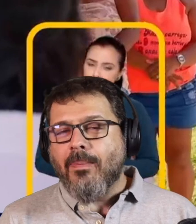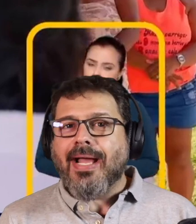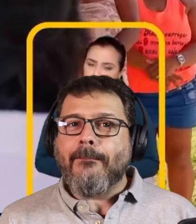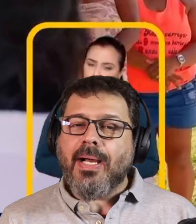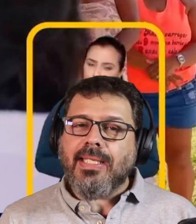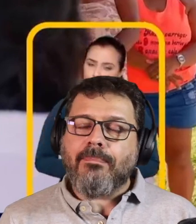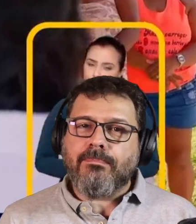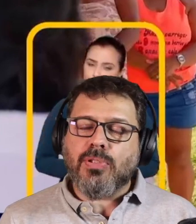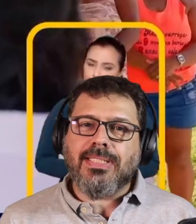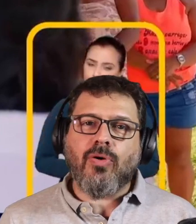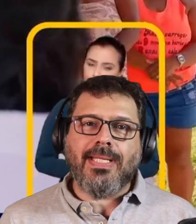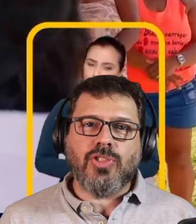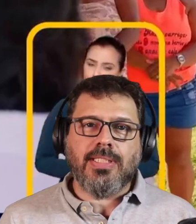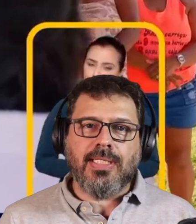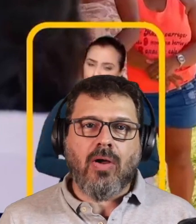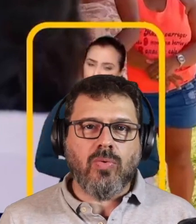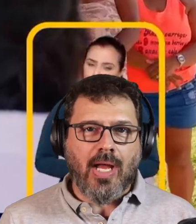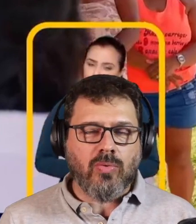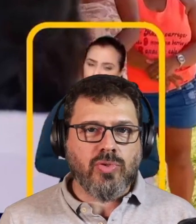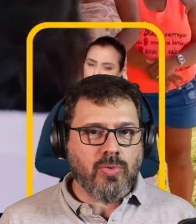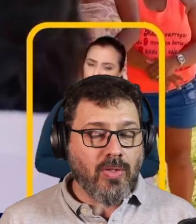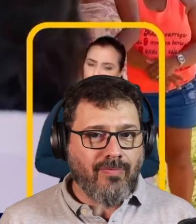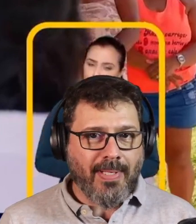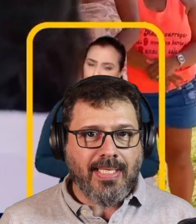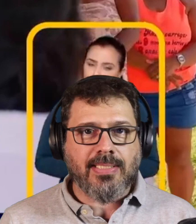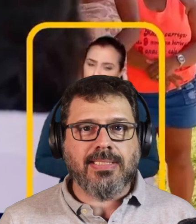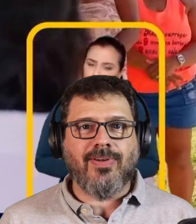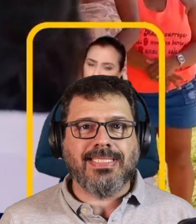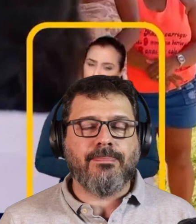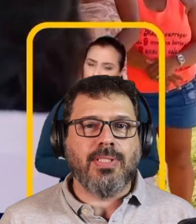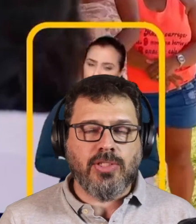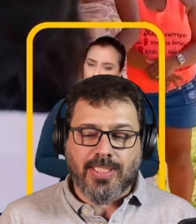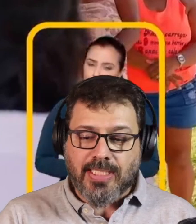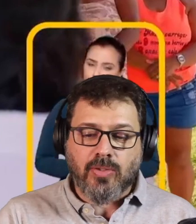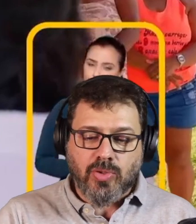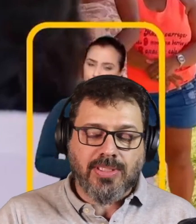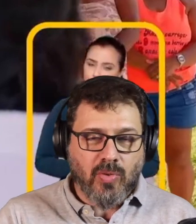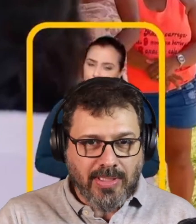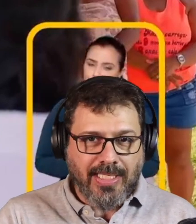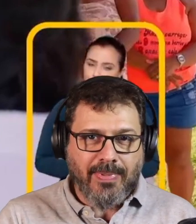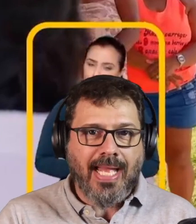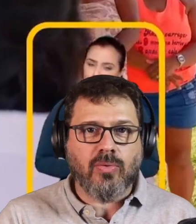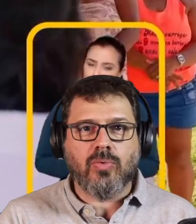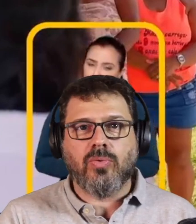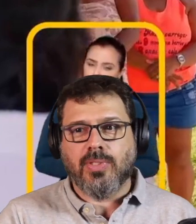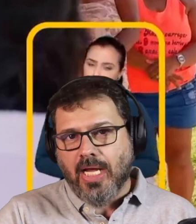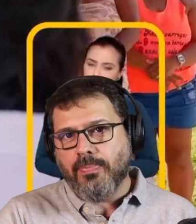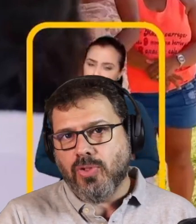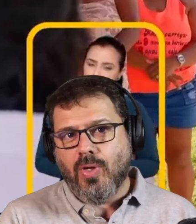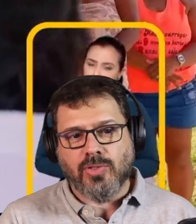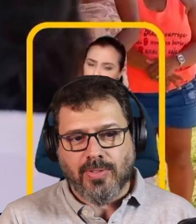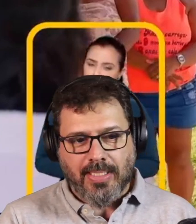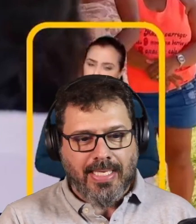é uma campanha possivelmente inaugural de uma nova maneira de se fazer política dentro de um determinado